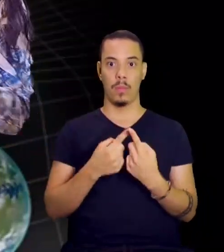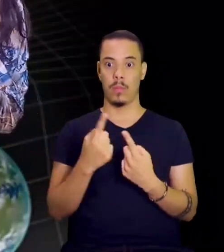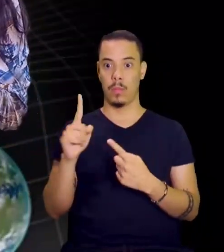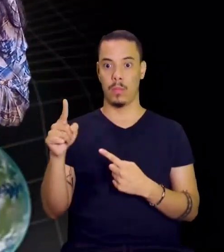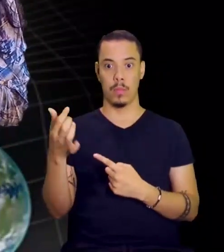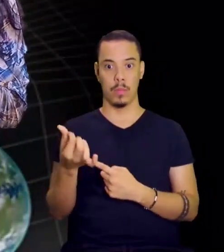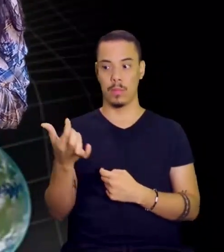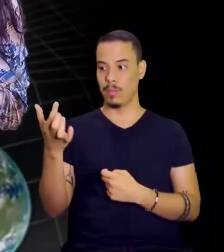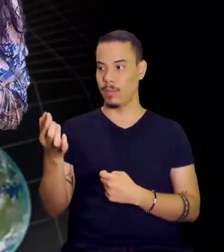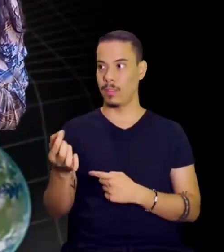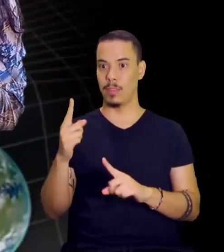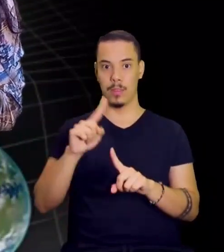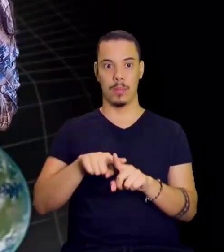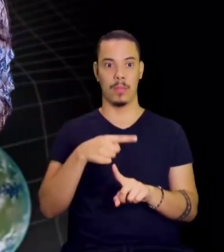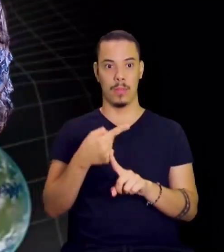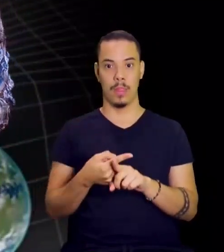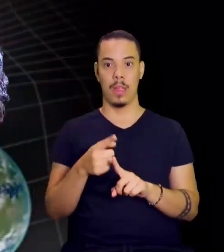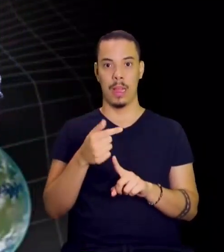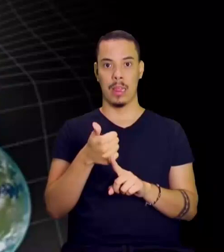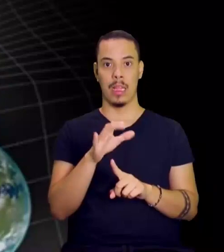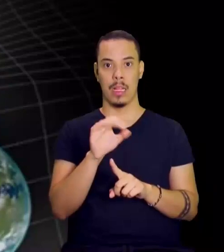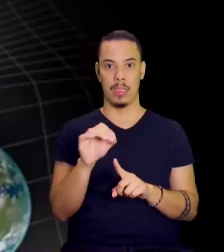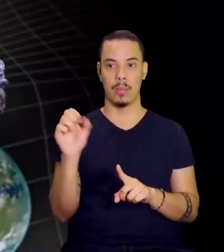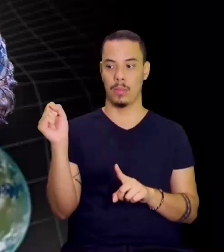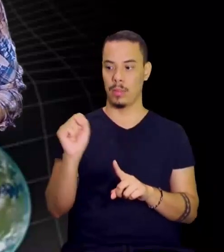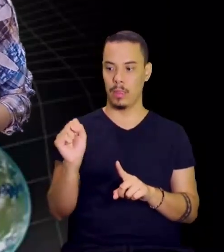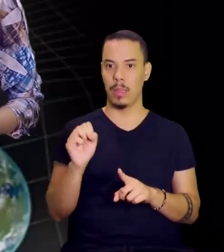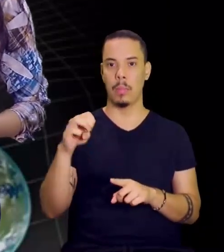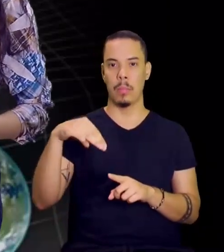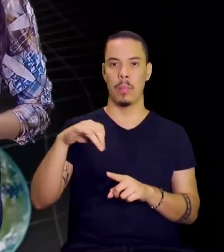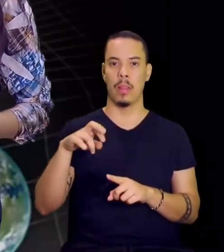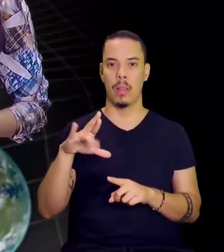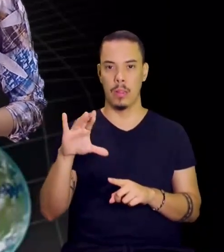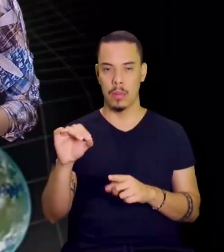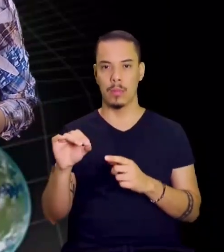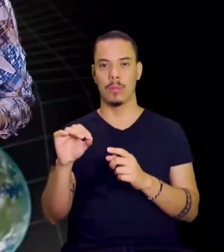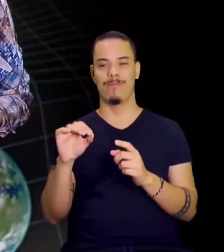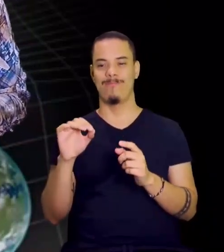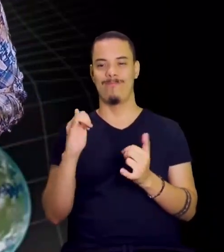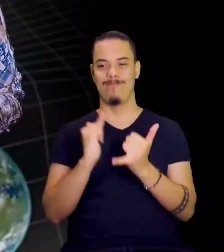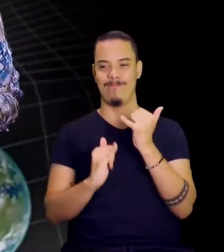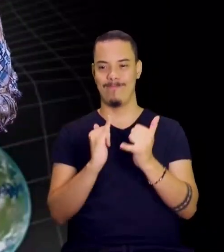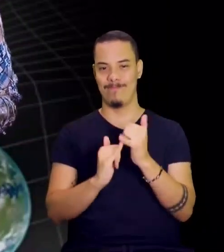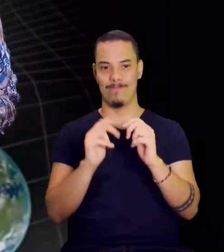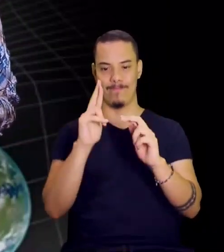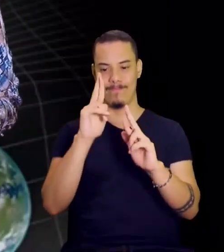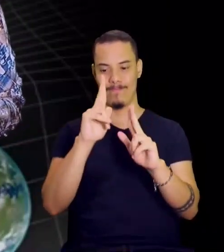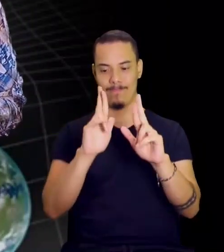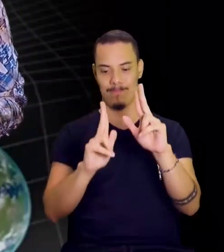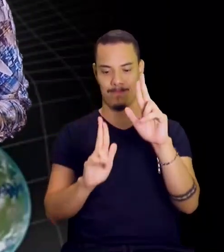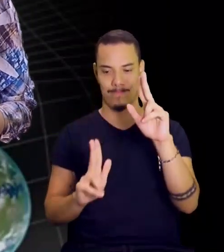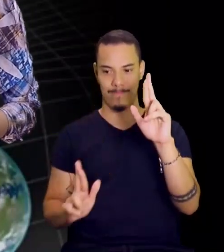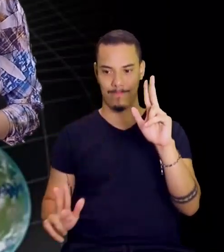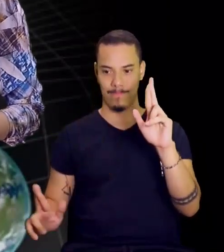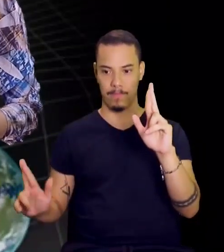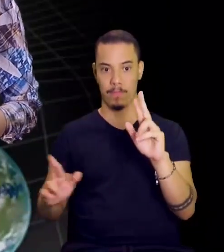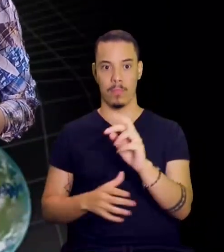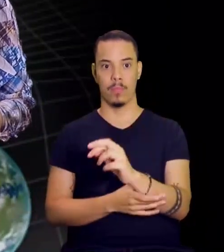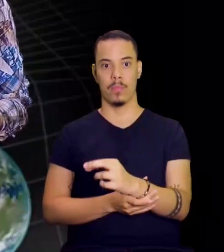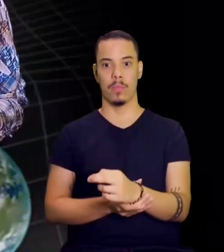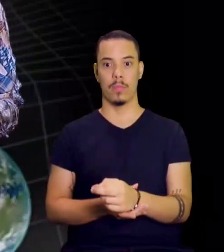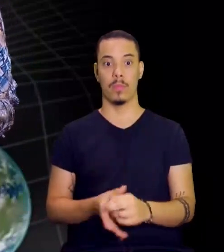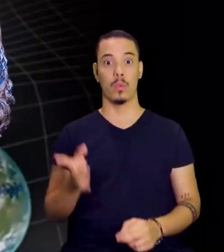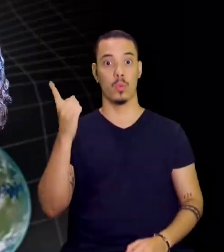60. Já é décimo, centésimo, milésimo de segundo, tem os cronômetros, já é médio diferente. Já é médio diferente. E já um